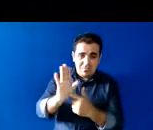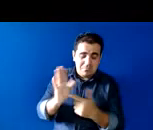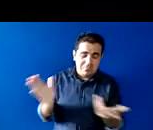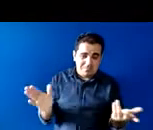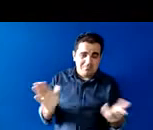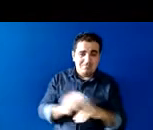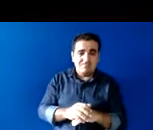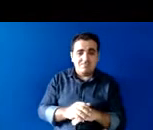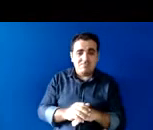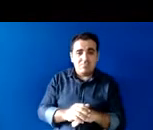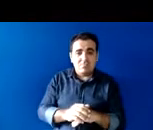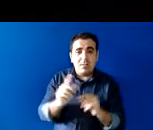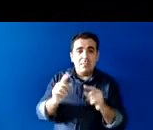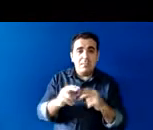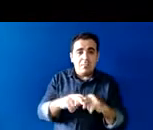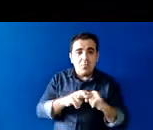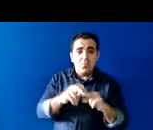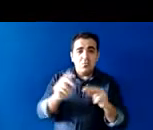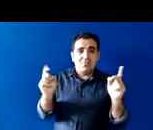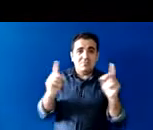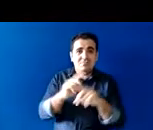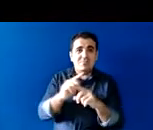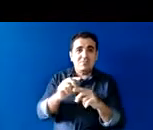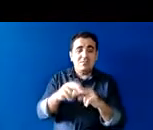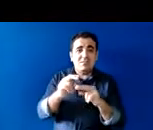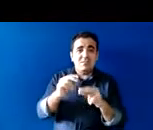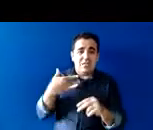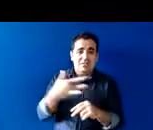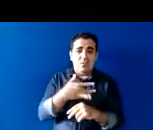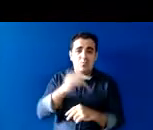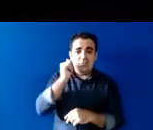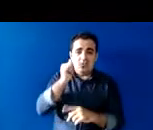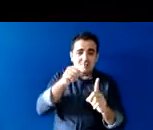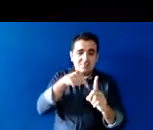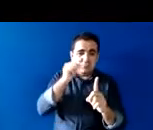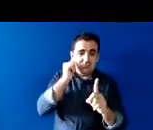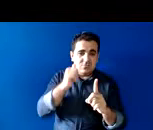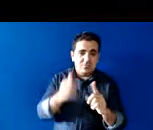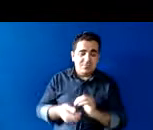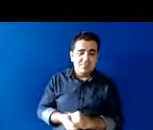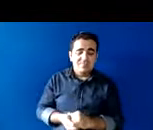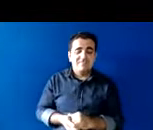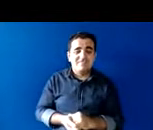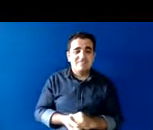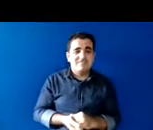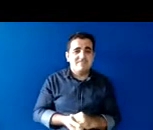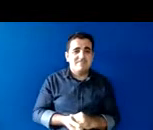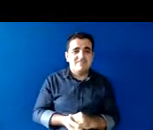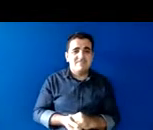essa questão tão crucial para a saúde das mulheres.